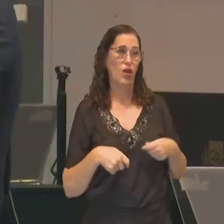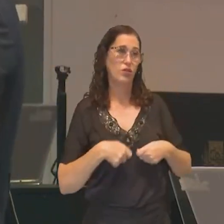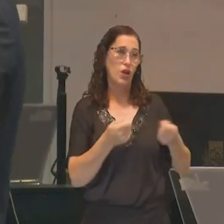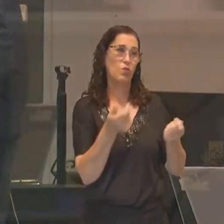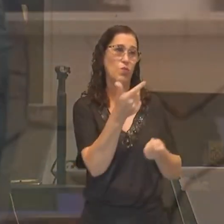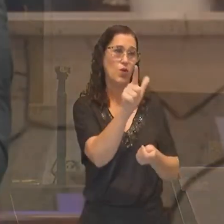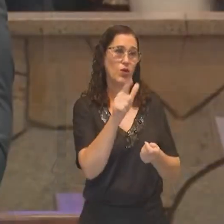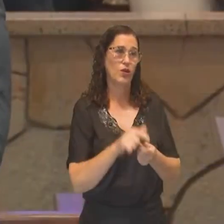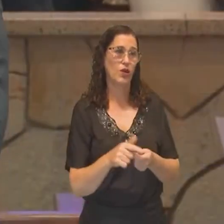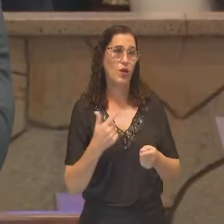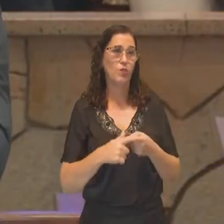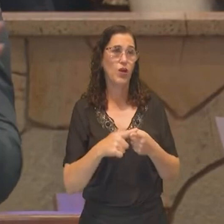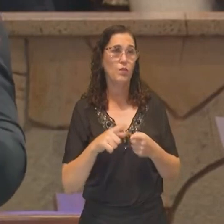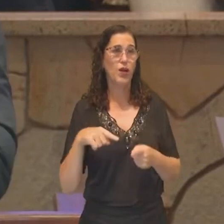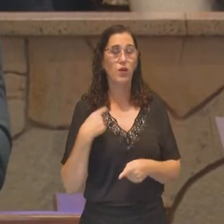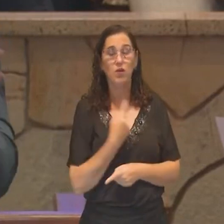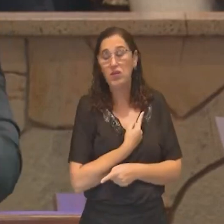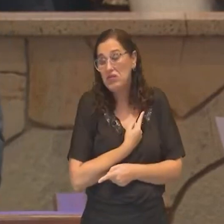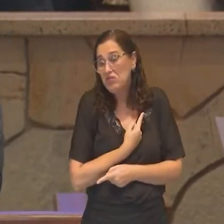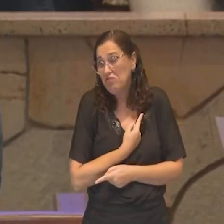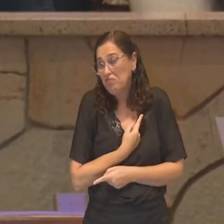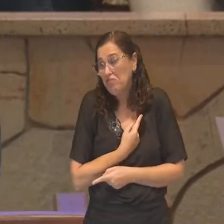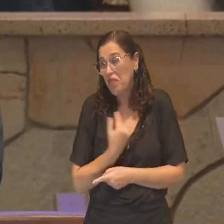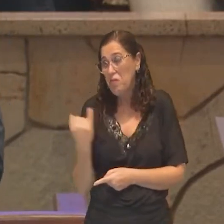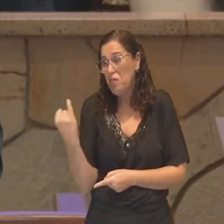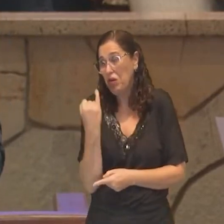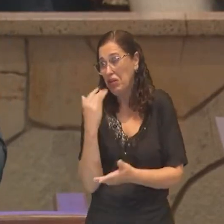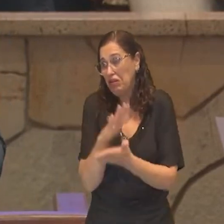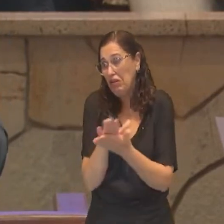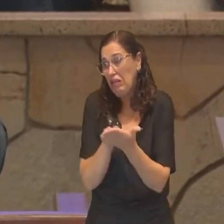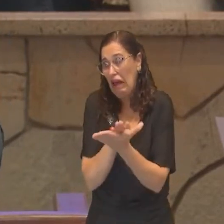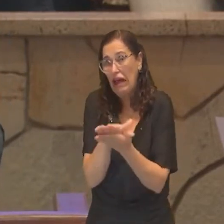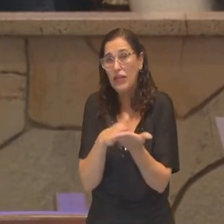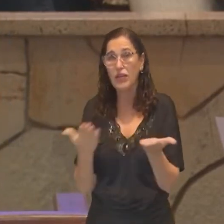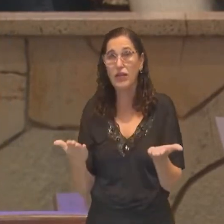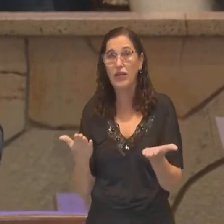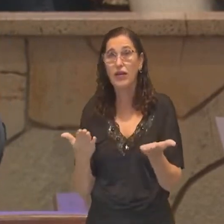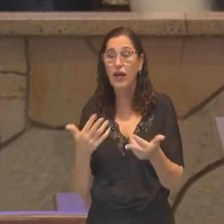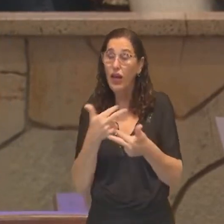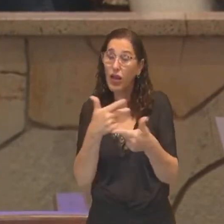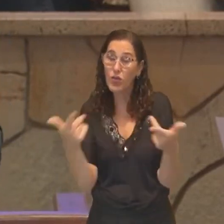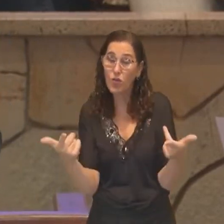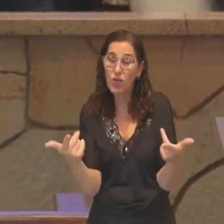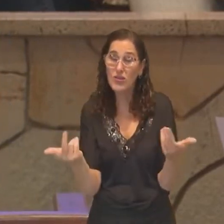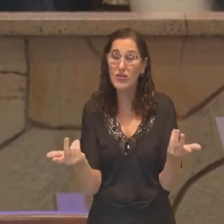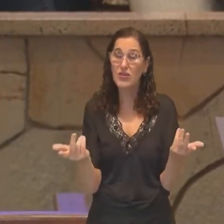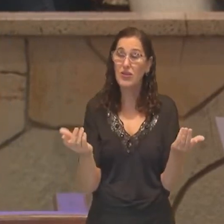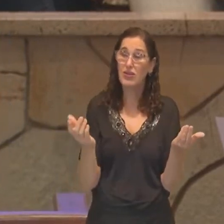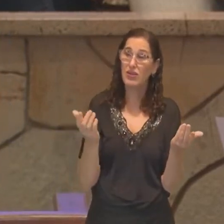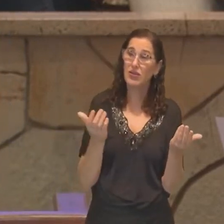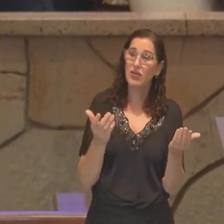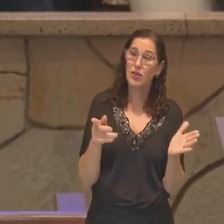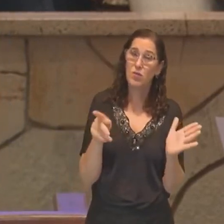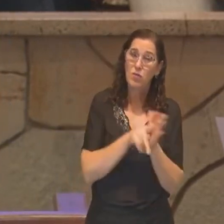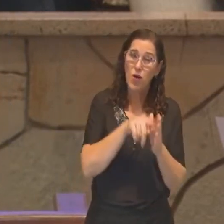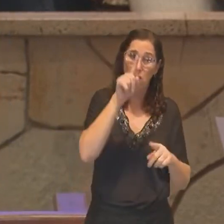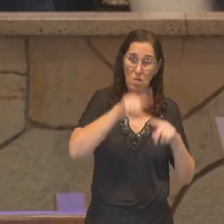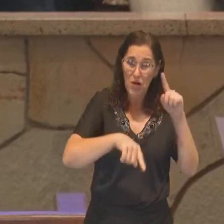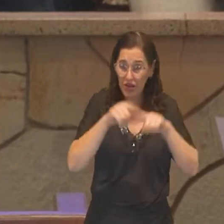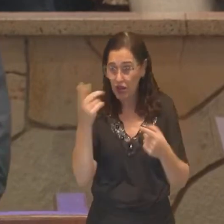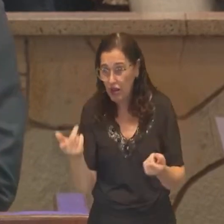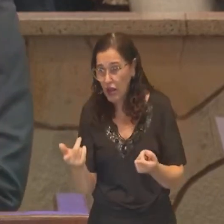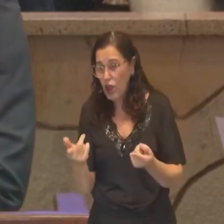outras pessoas, porque para nós já não faz sentido algum. E assim são as coisas, os bens materiais, tudo aquilo